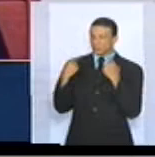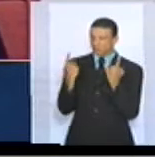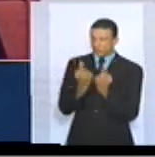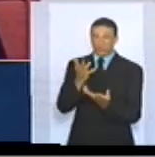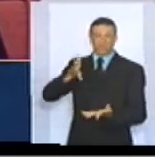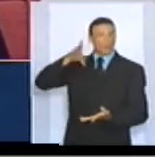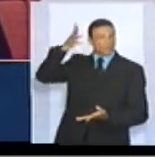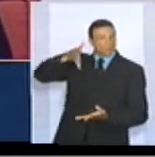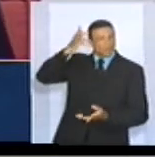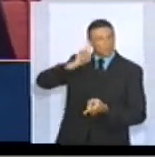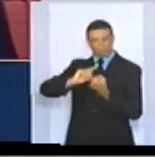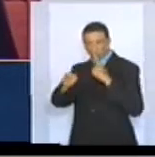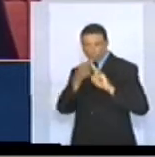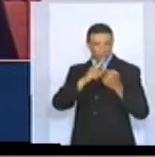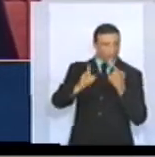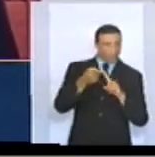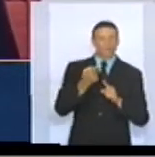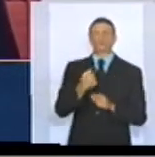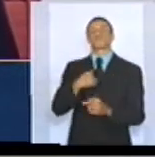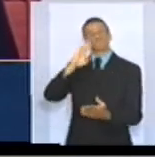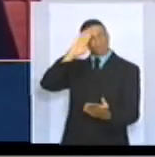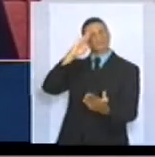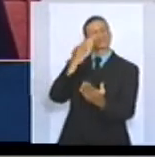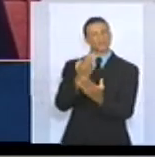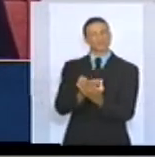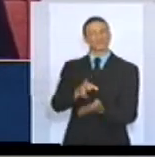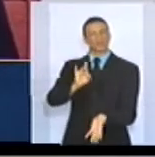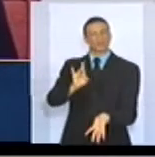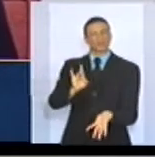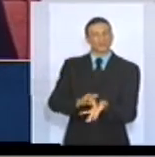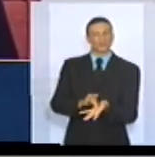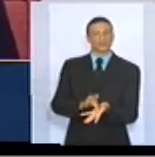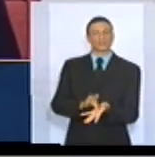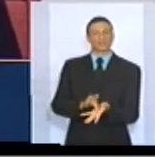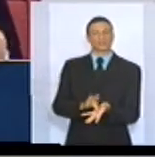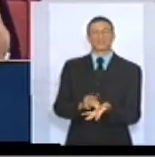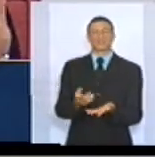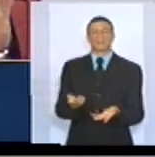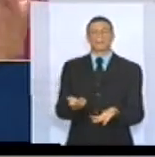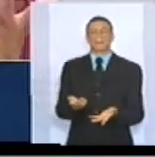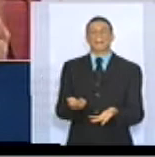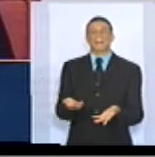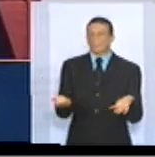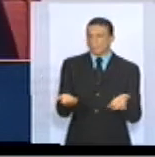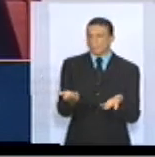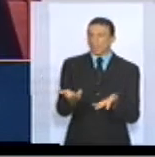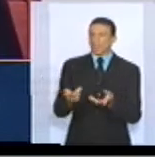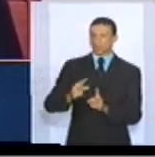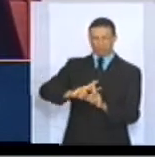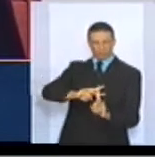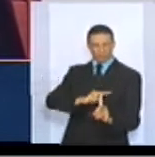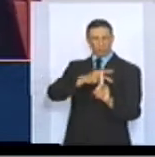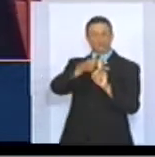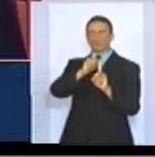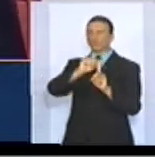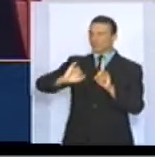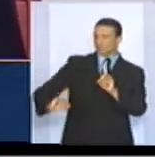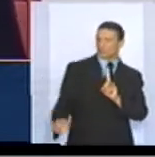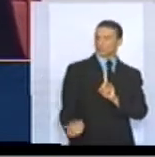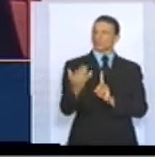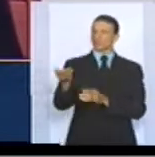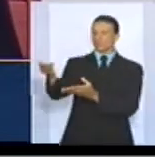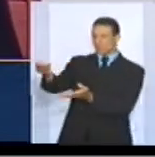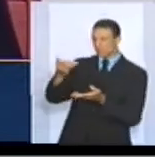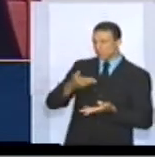de discussões. Eu acredito que ele tem essa dupla virtude já apontada por Vossa Excelência